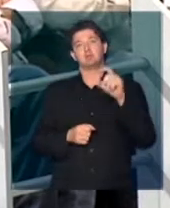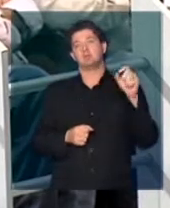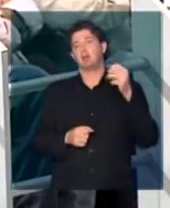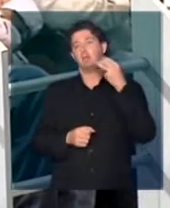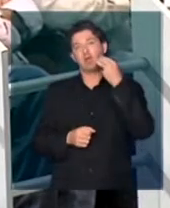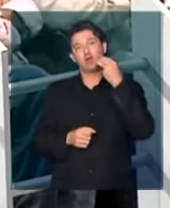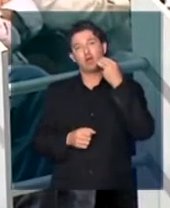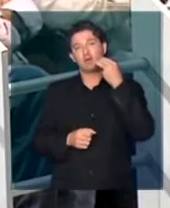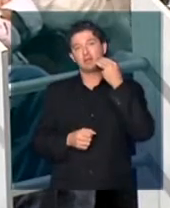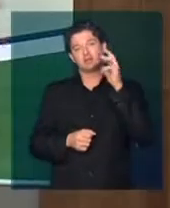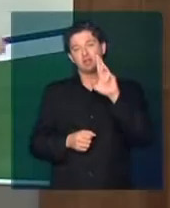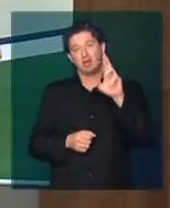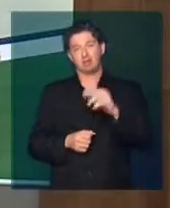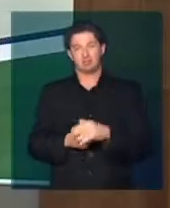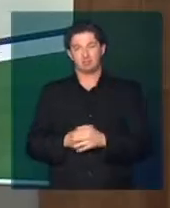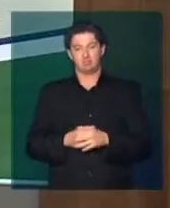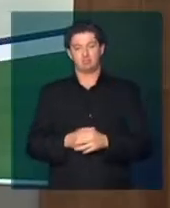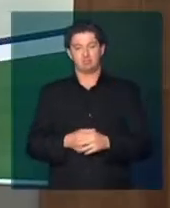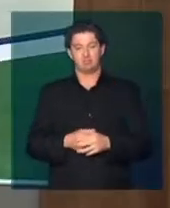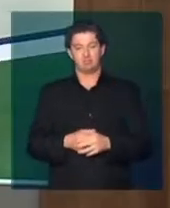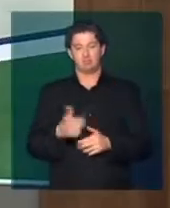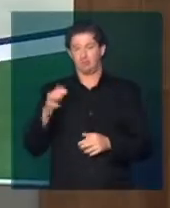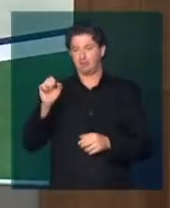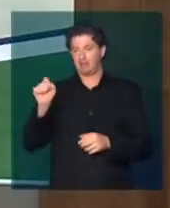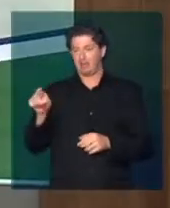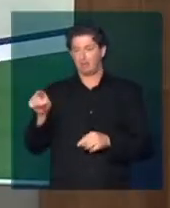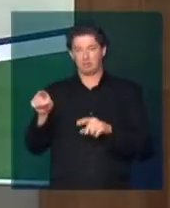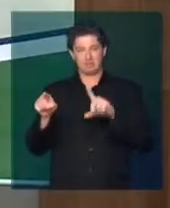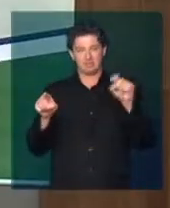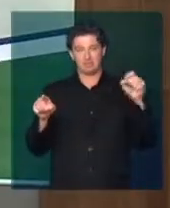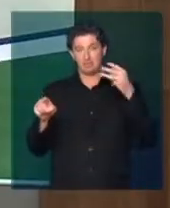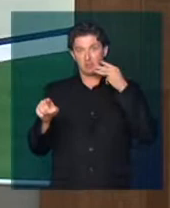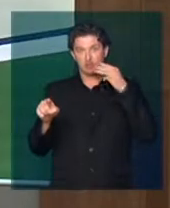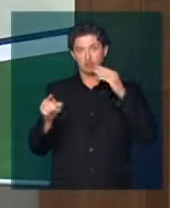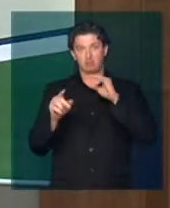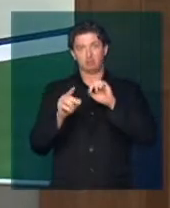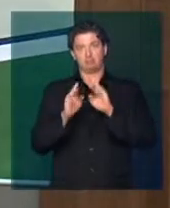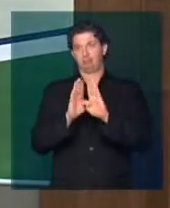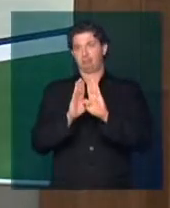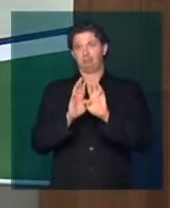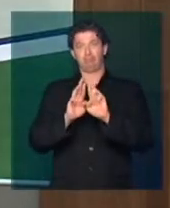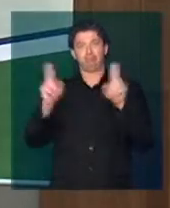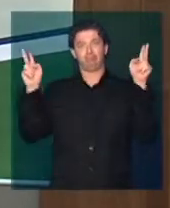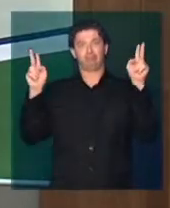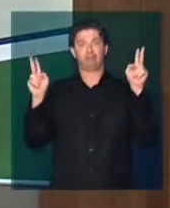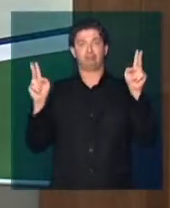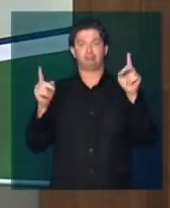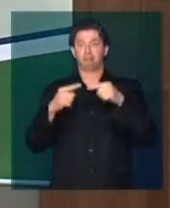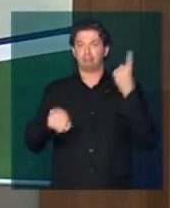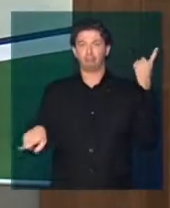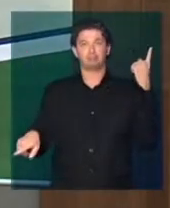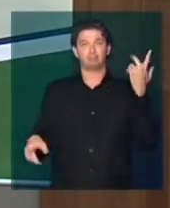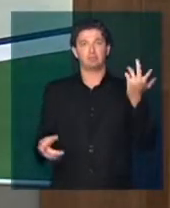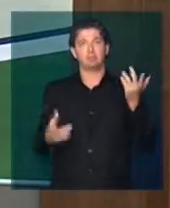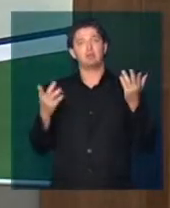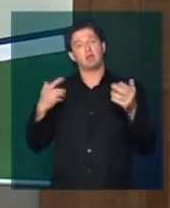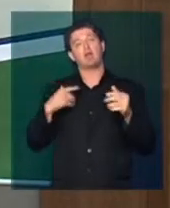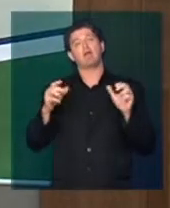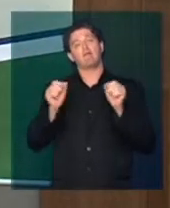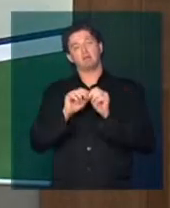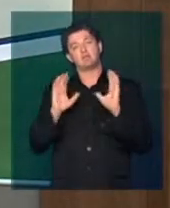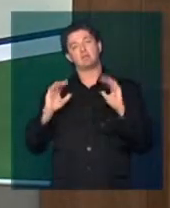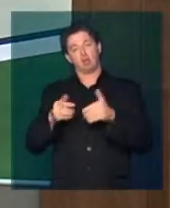de reais. E aí, entre 10 mil reais e 100 milhões de reais, tem uma distância muito grande. Então, a gente quer estabelecer, a